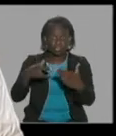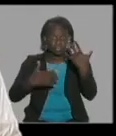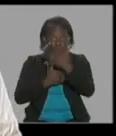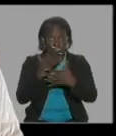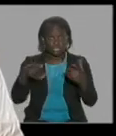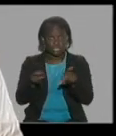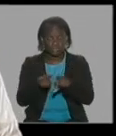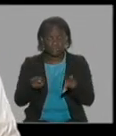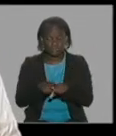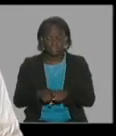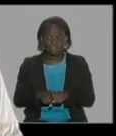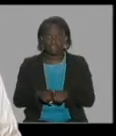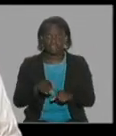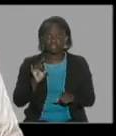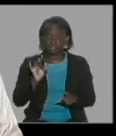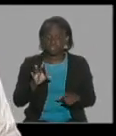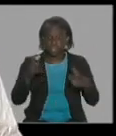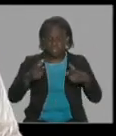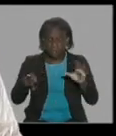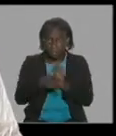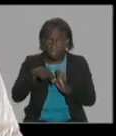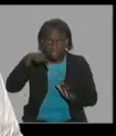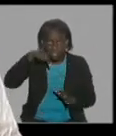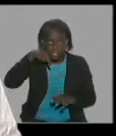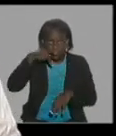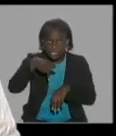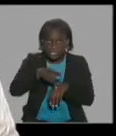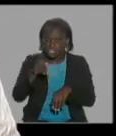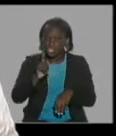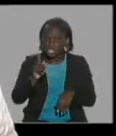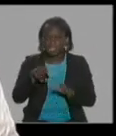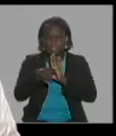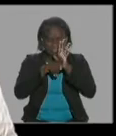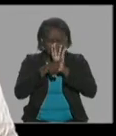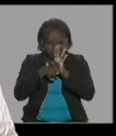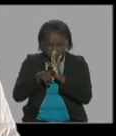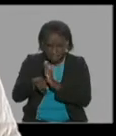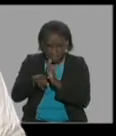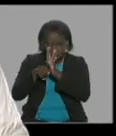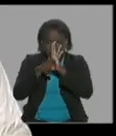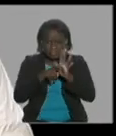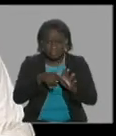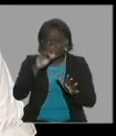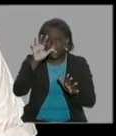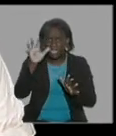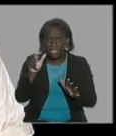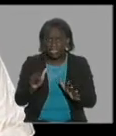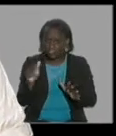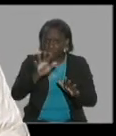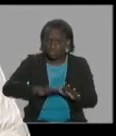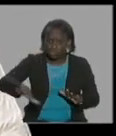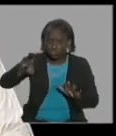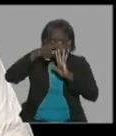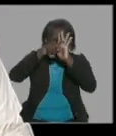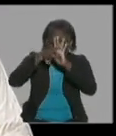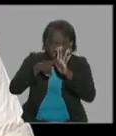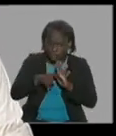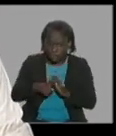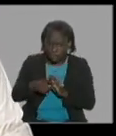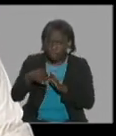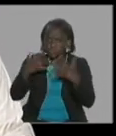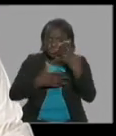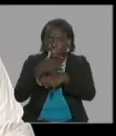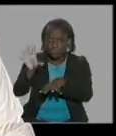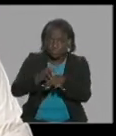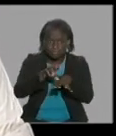E as referências musicais também não são só algo local nigeriano, né? Ele faz uma pesquisa pan-africana,